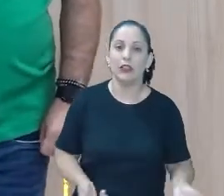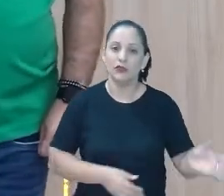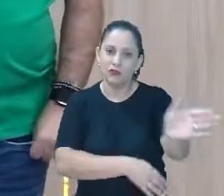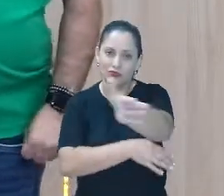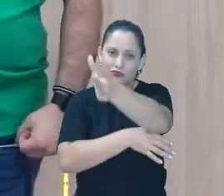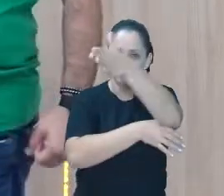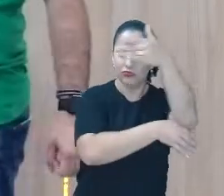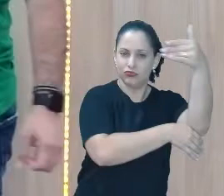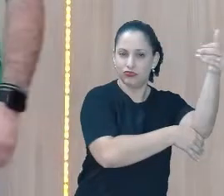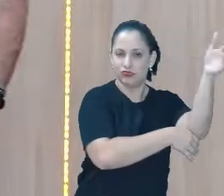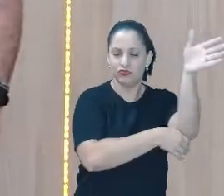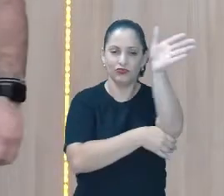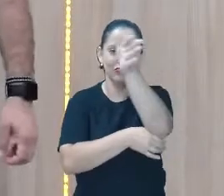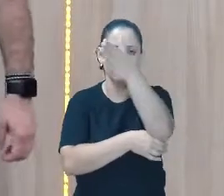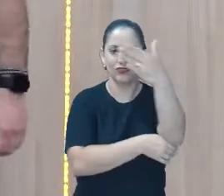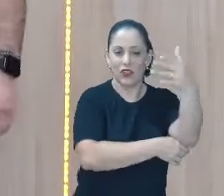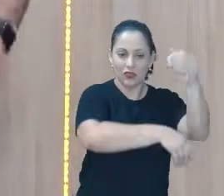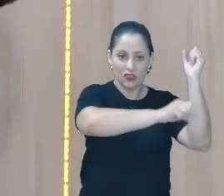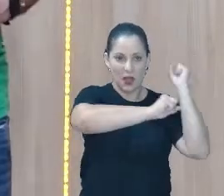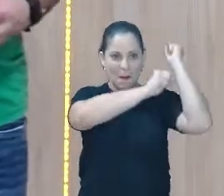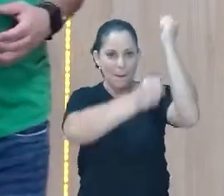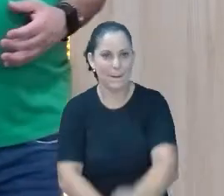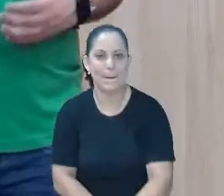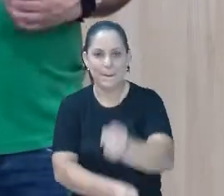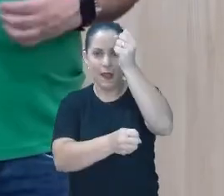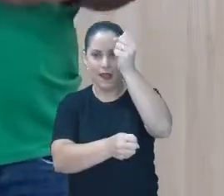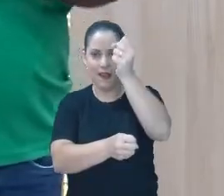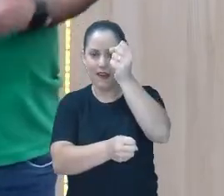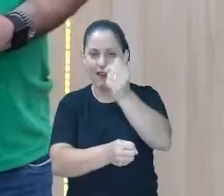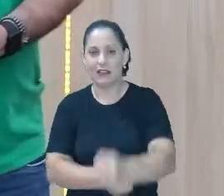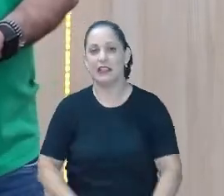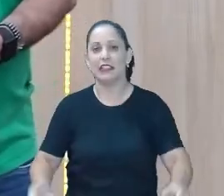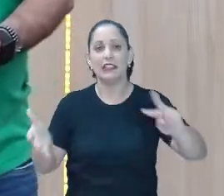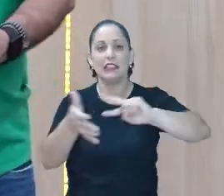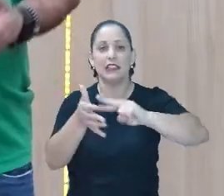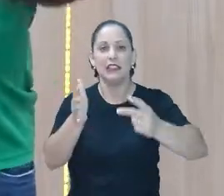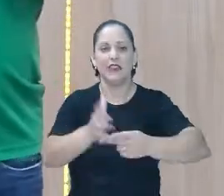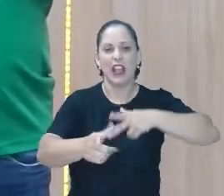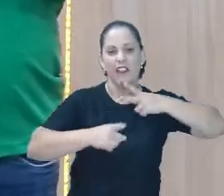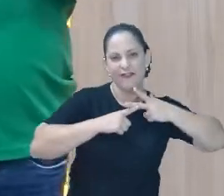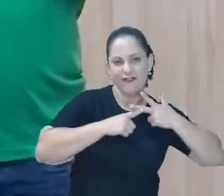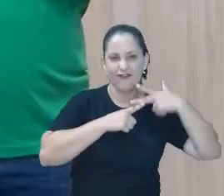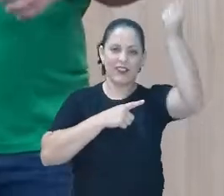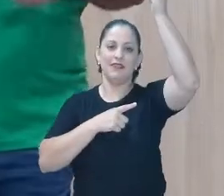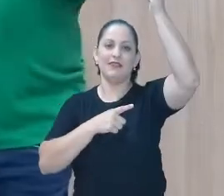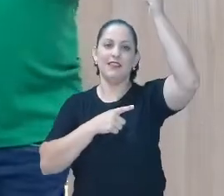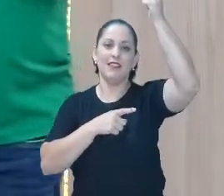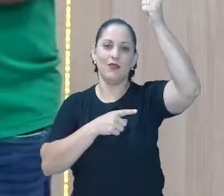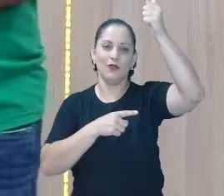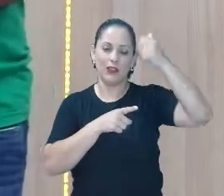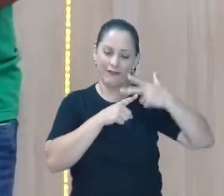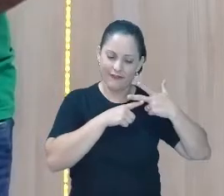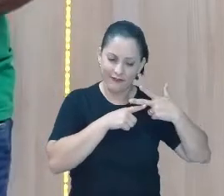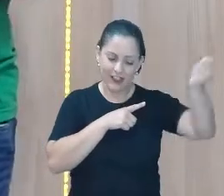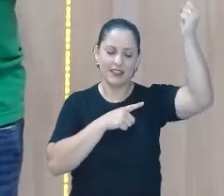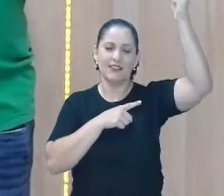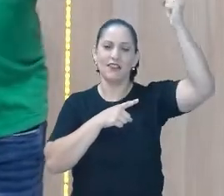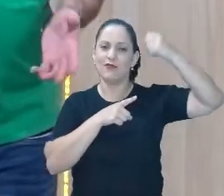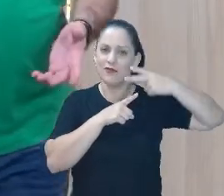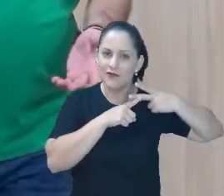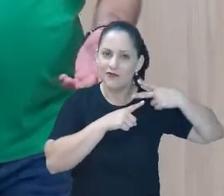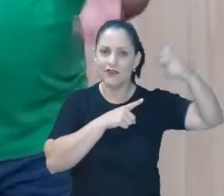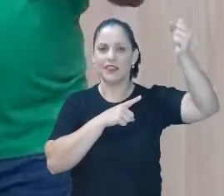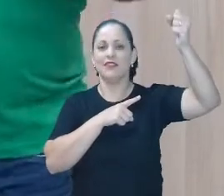dos Estados Unidos. Isso aqui é um gesto que representa o quê? Uma conquista. Então eles estavam mostrando que venceram a batalha